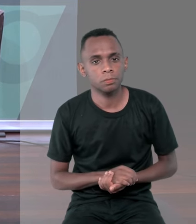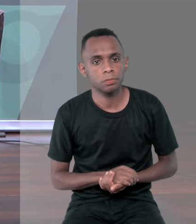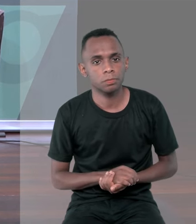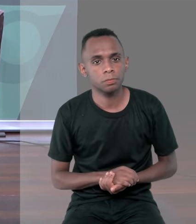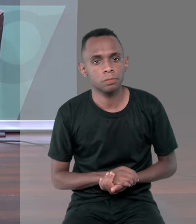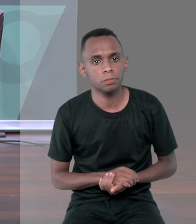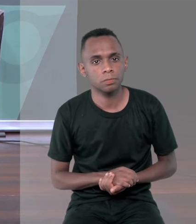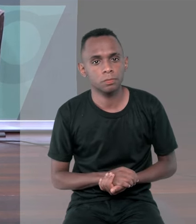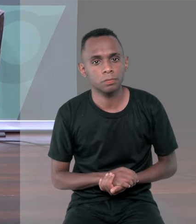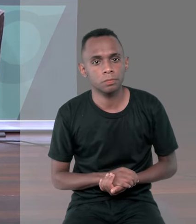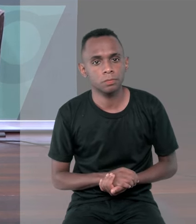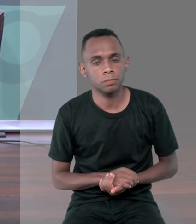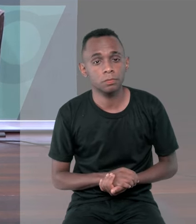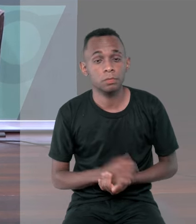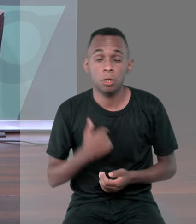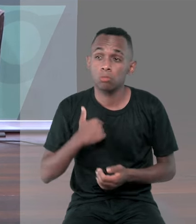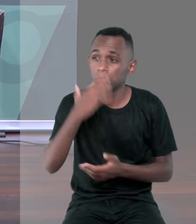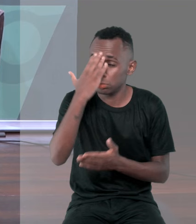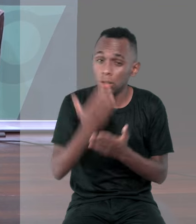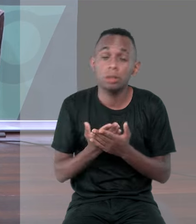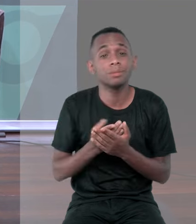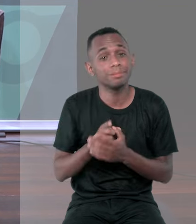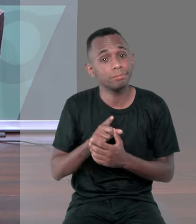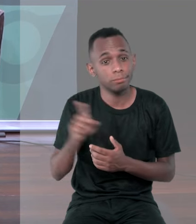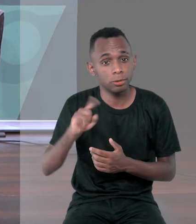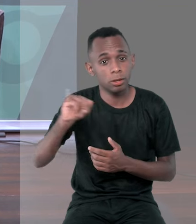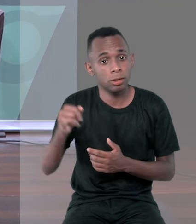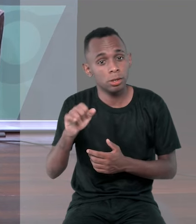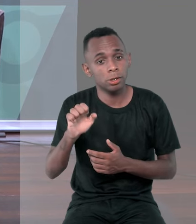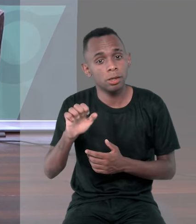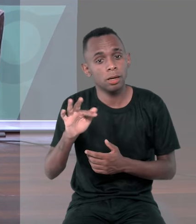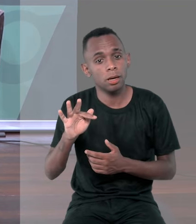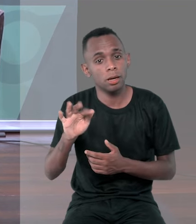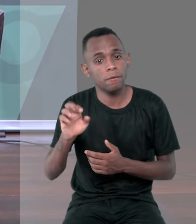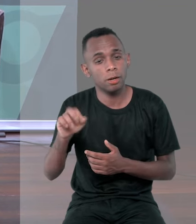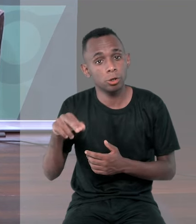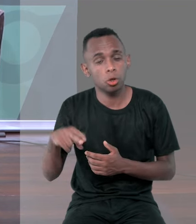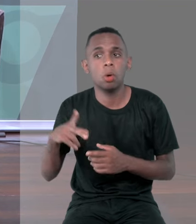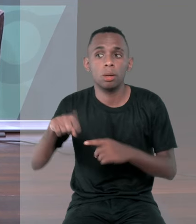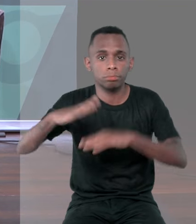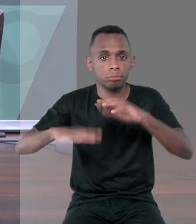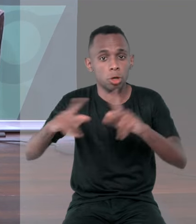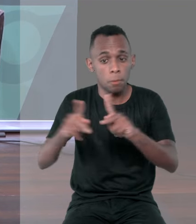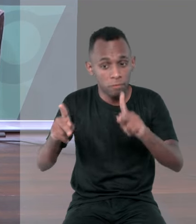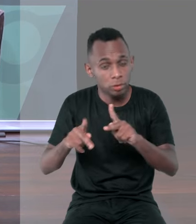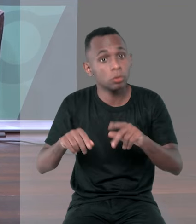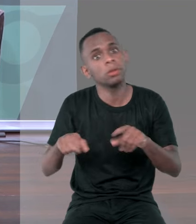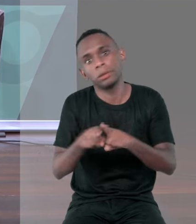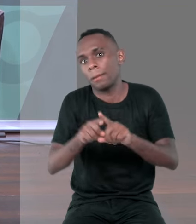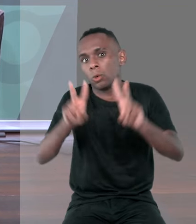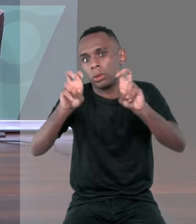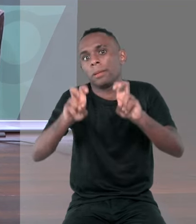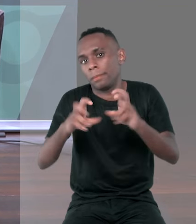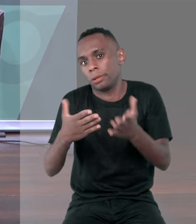Porque eu acho que o Jefferson, como professor, e pela própria temática do livro